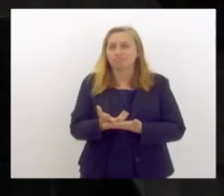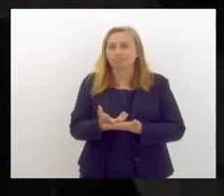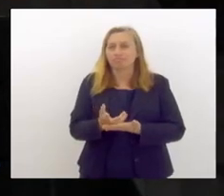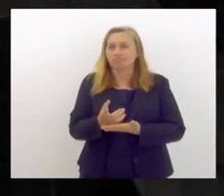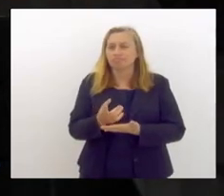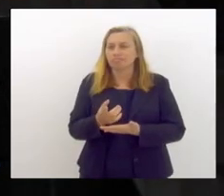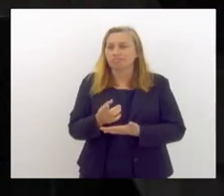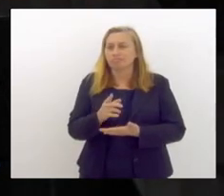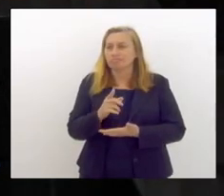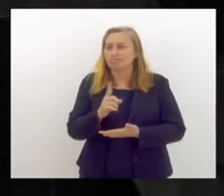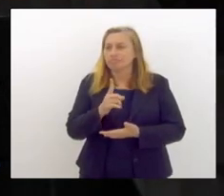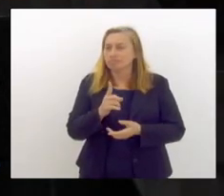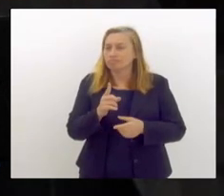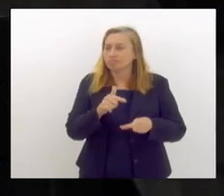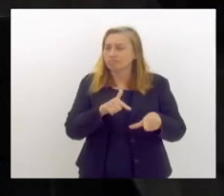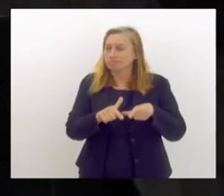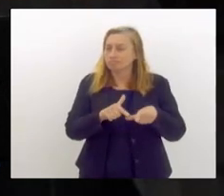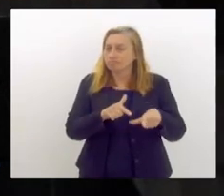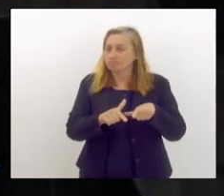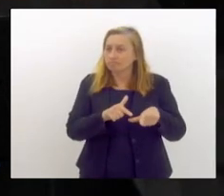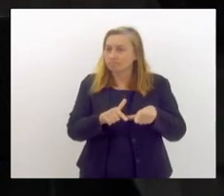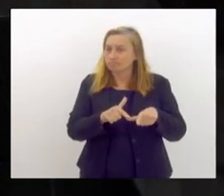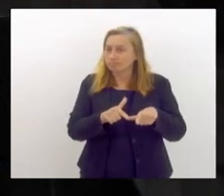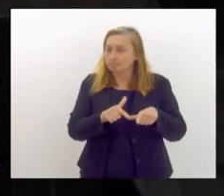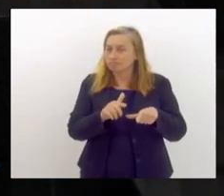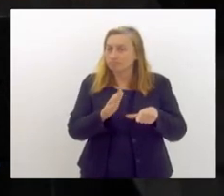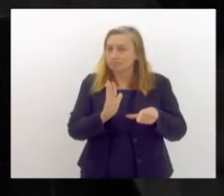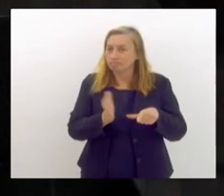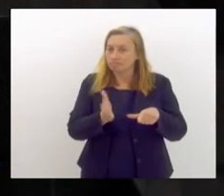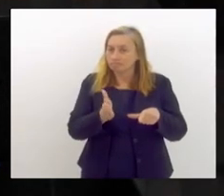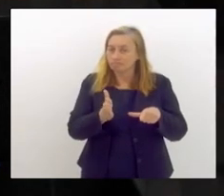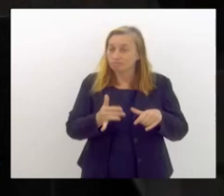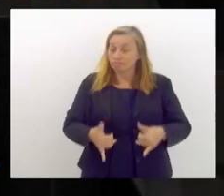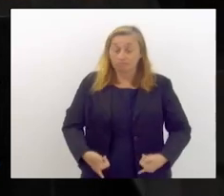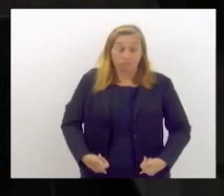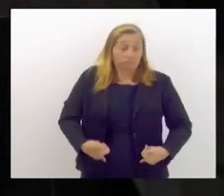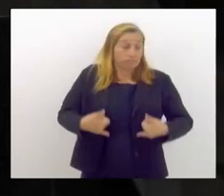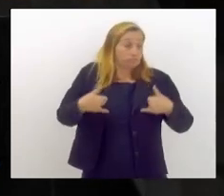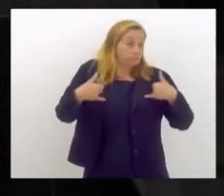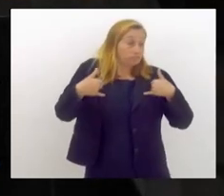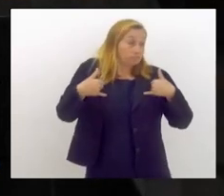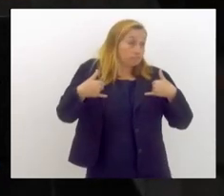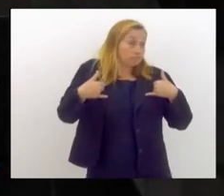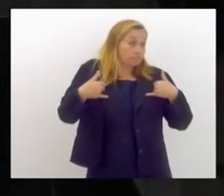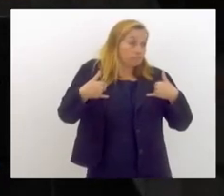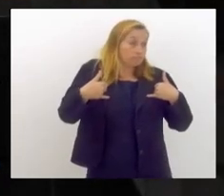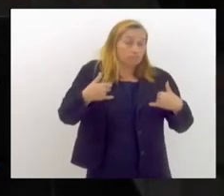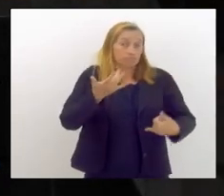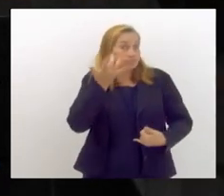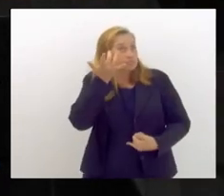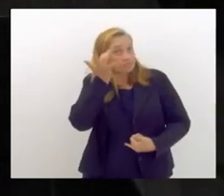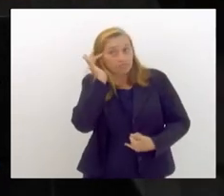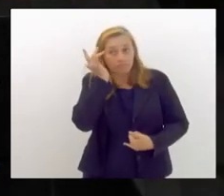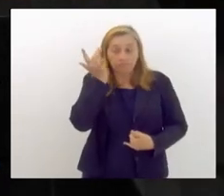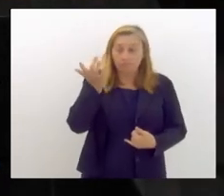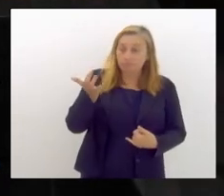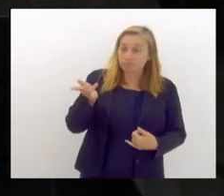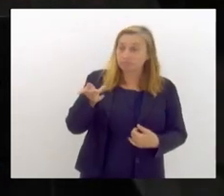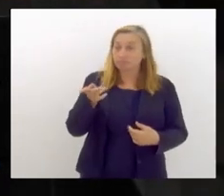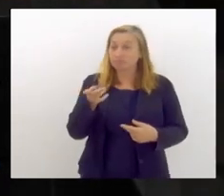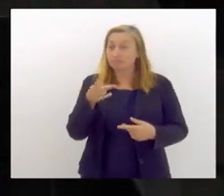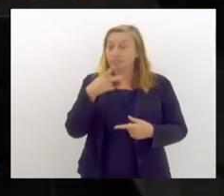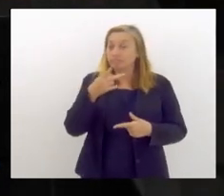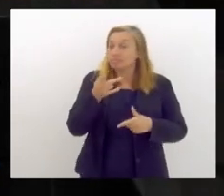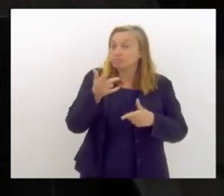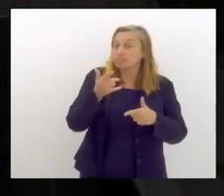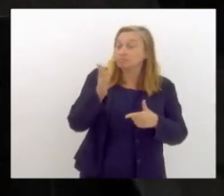cadeira, já está tomado pela soberba e desandando a falar